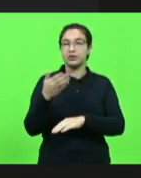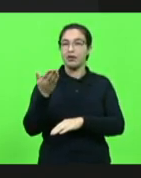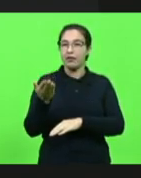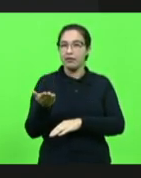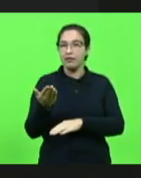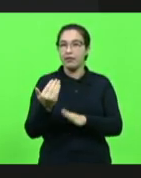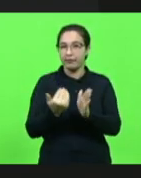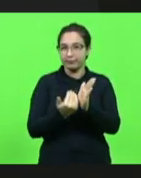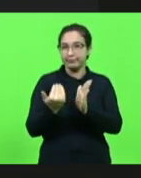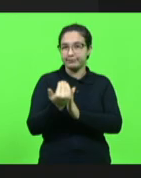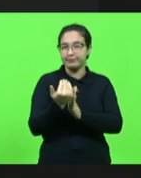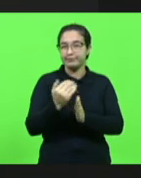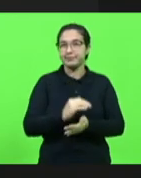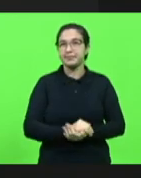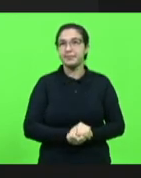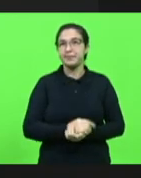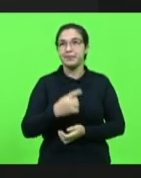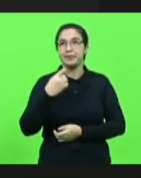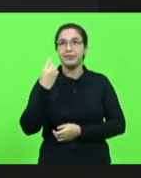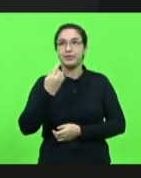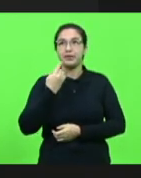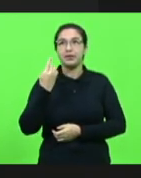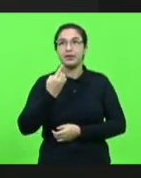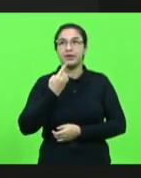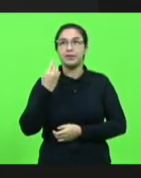Com muita honra. O deputado